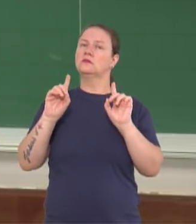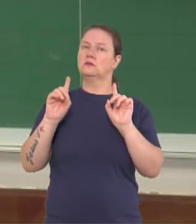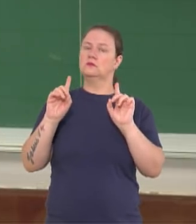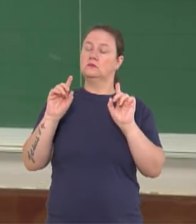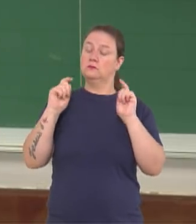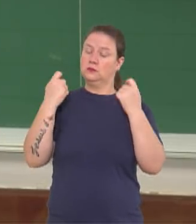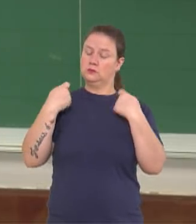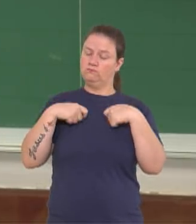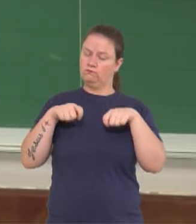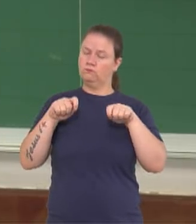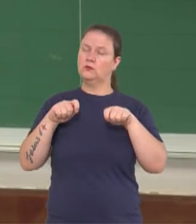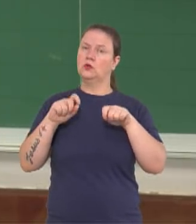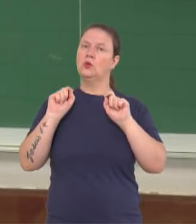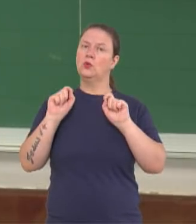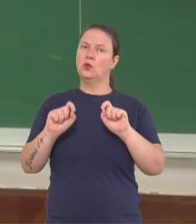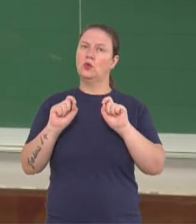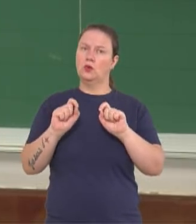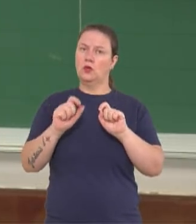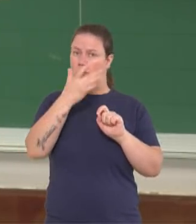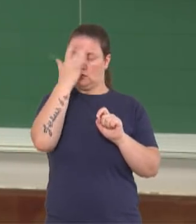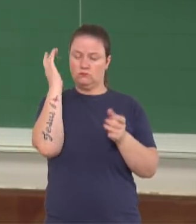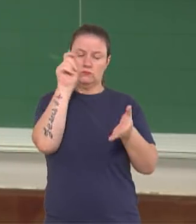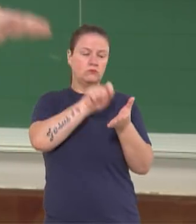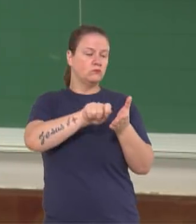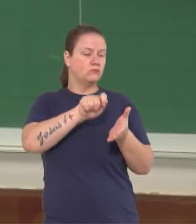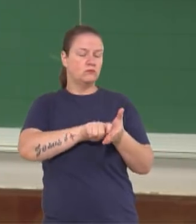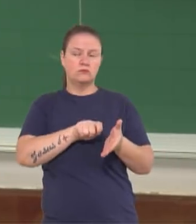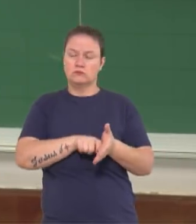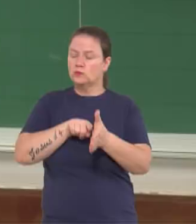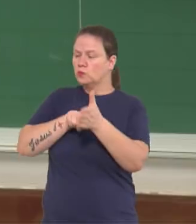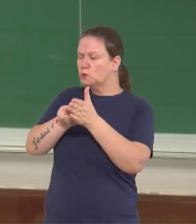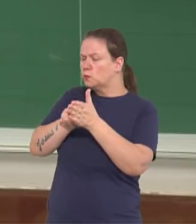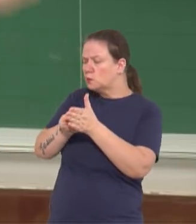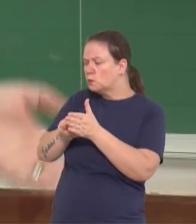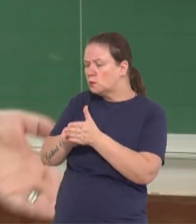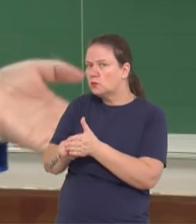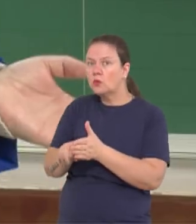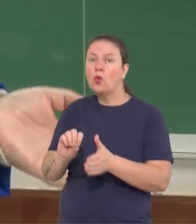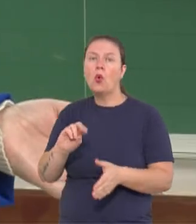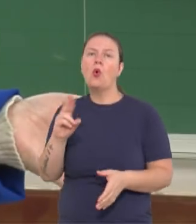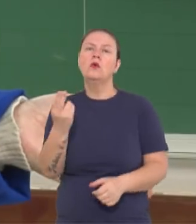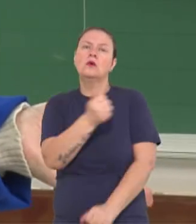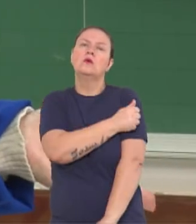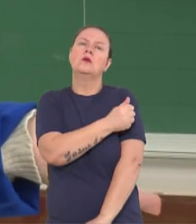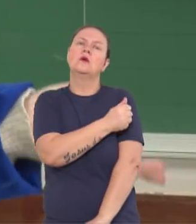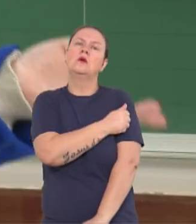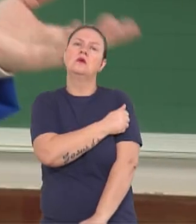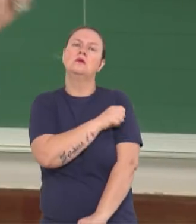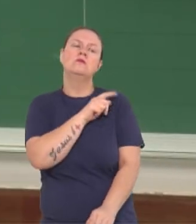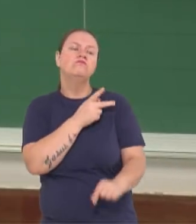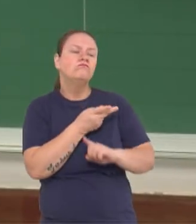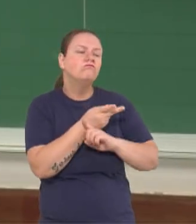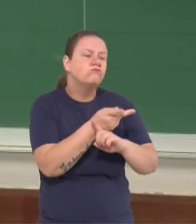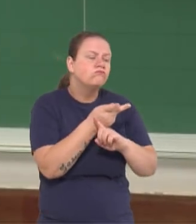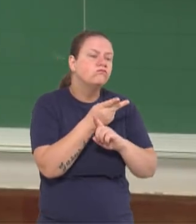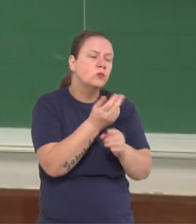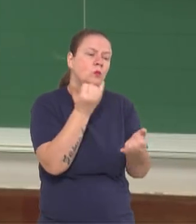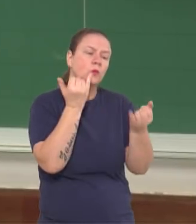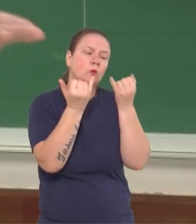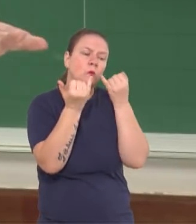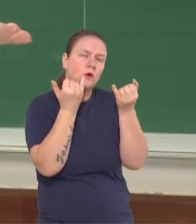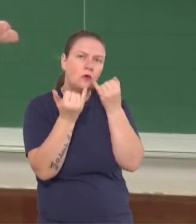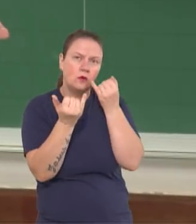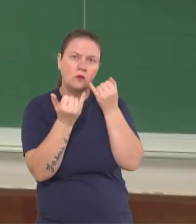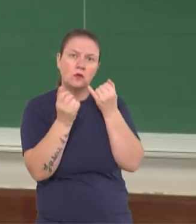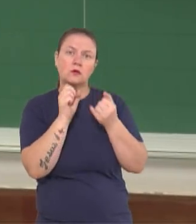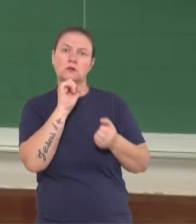se o escritor, o jornalista, o pesquisador, né? O aluno que vai produzir o texto de notícia para o professor sentir uma necessidade de